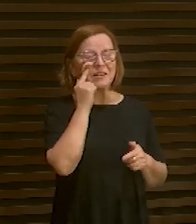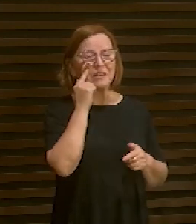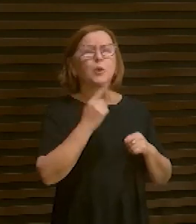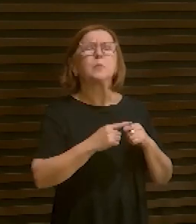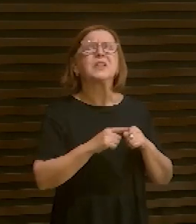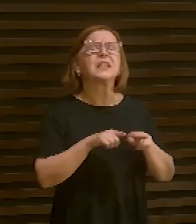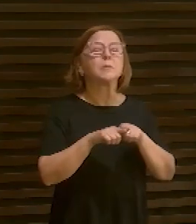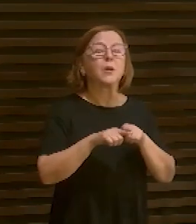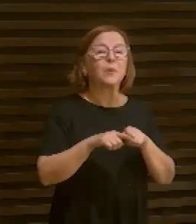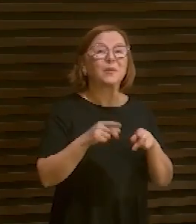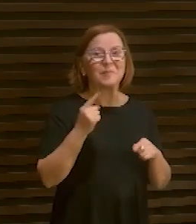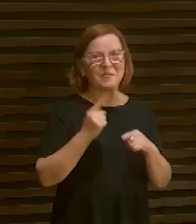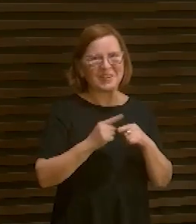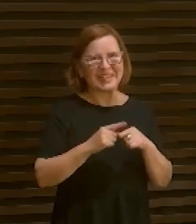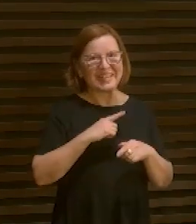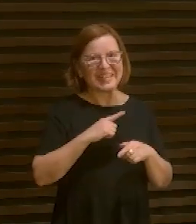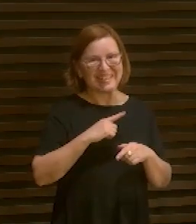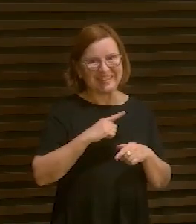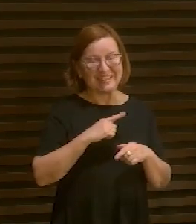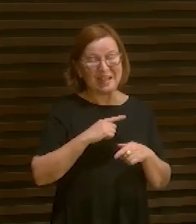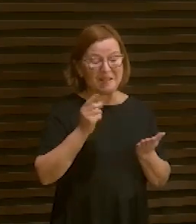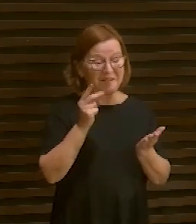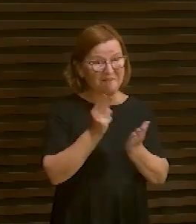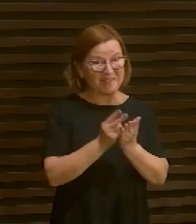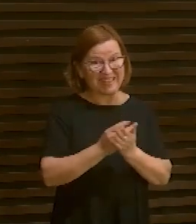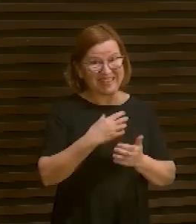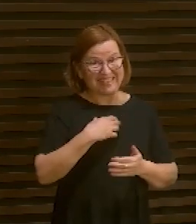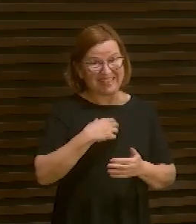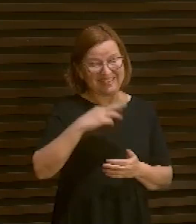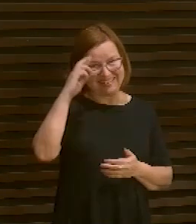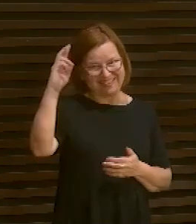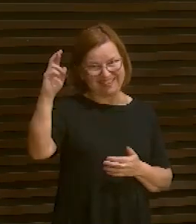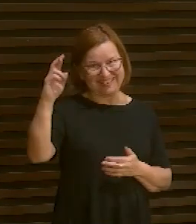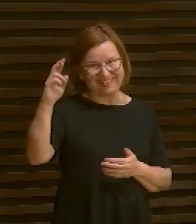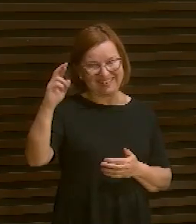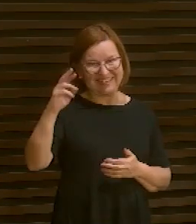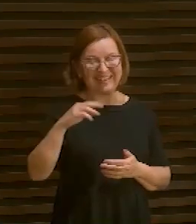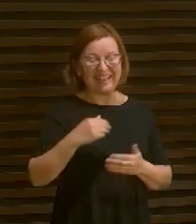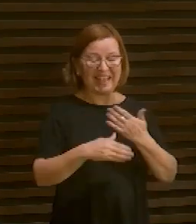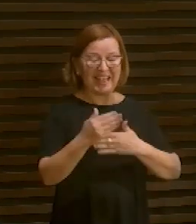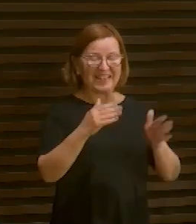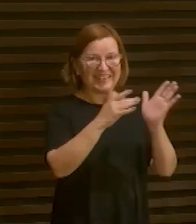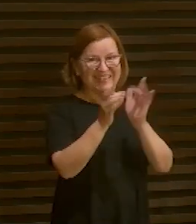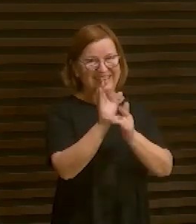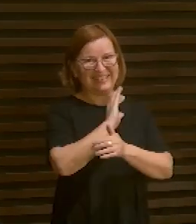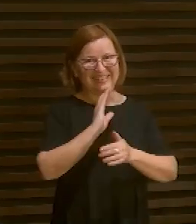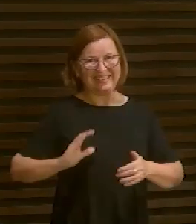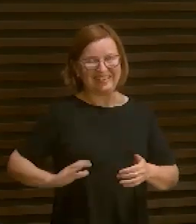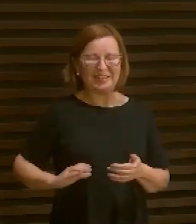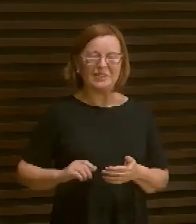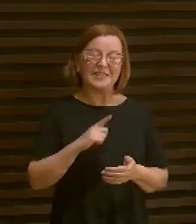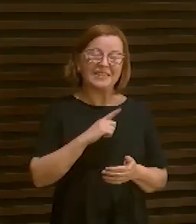eu tenho a mesma natureza dele. Eu sou coparticipante da natureza divina por meio de Jesus Cristo. Isso